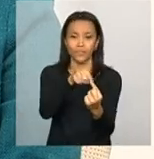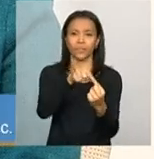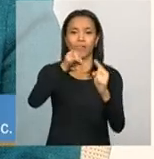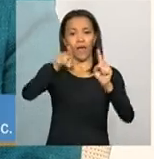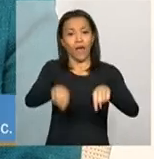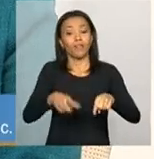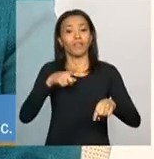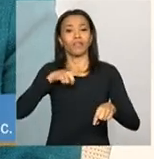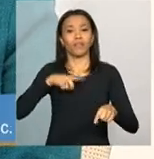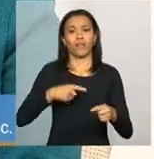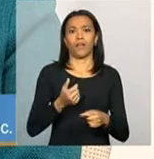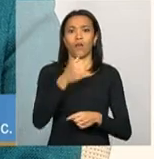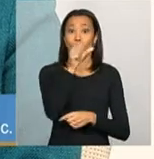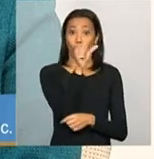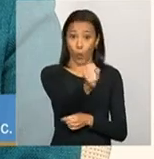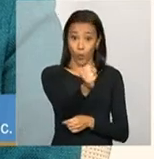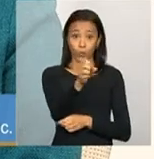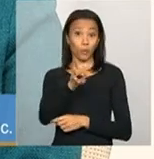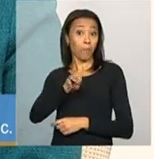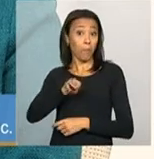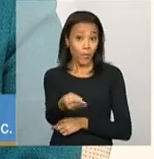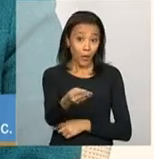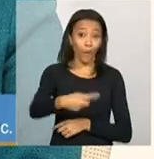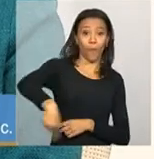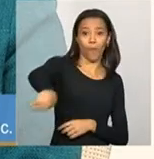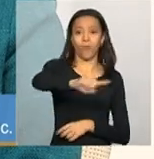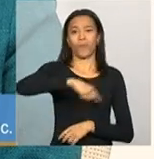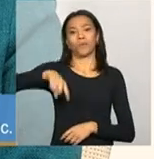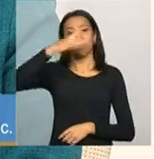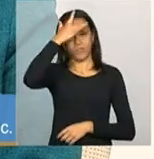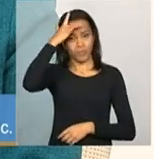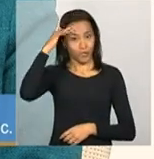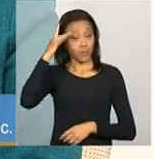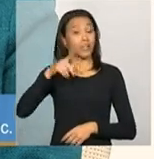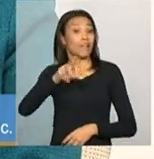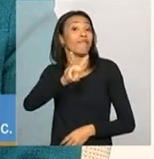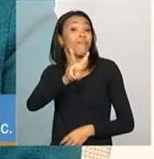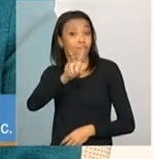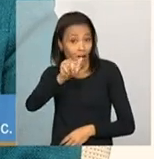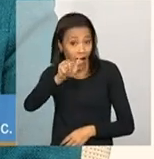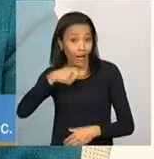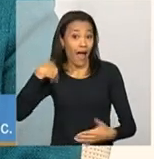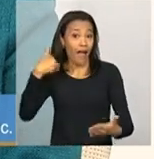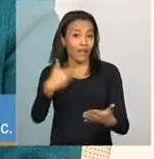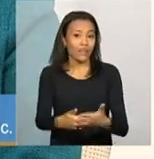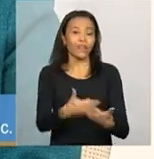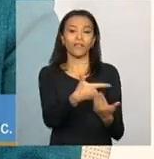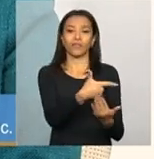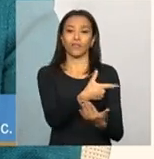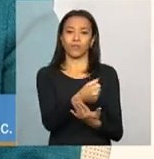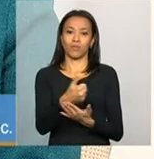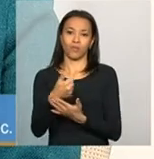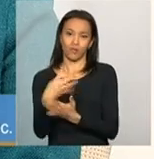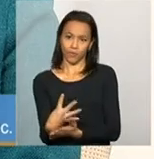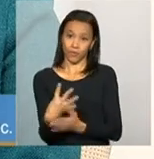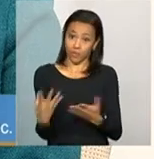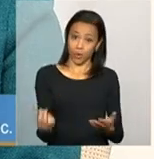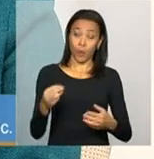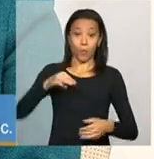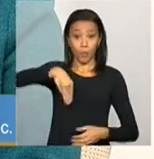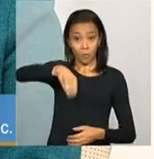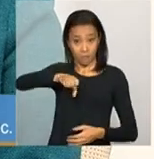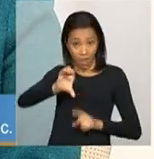de 8 milhões de pessoas, serão oferecidas 8 milhões de vagas até 2014. Então, o Ministério da